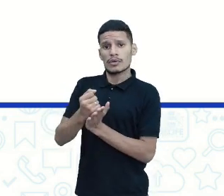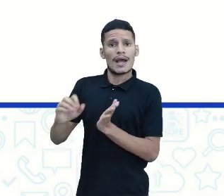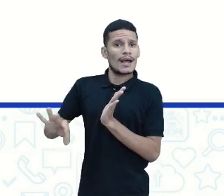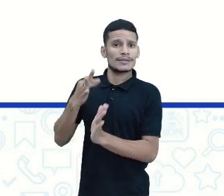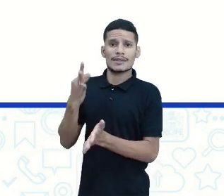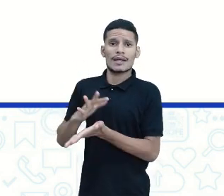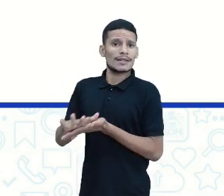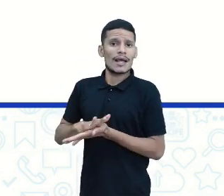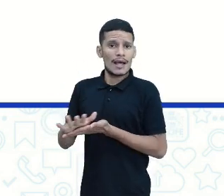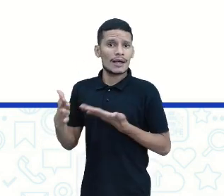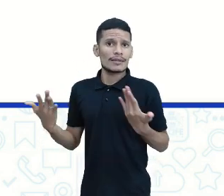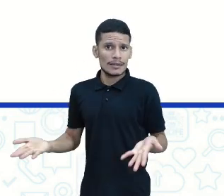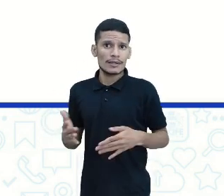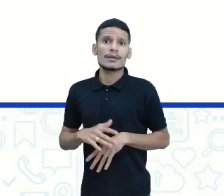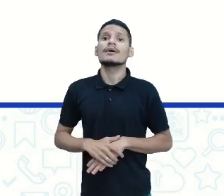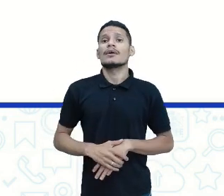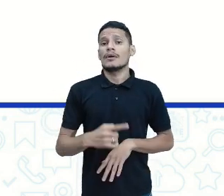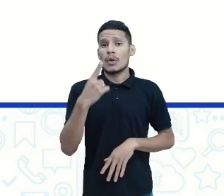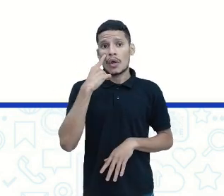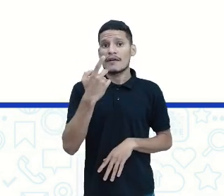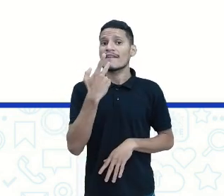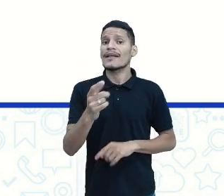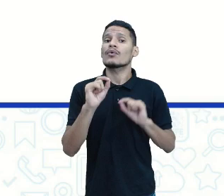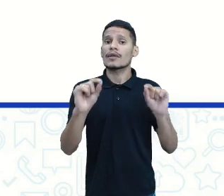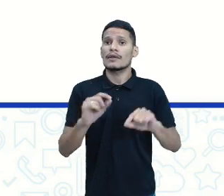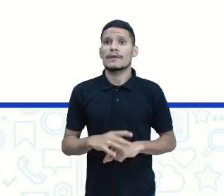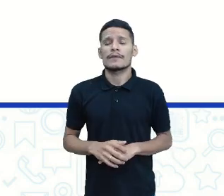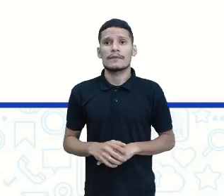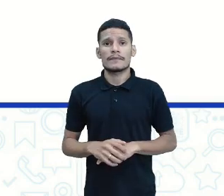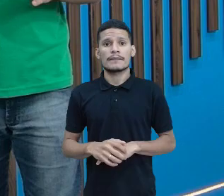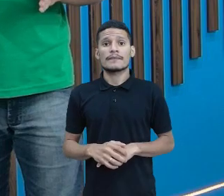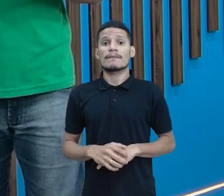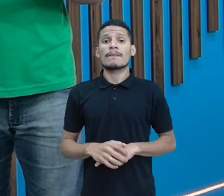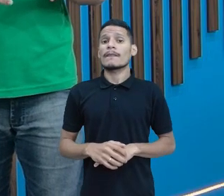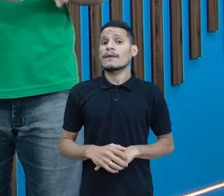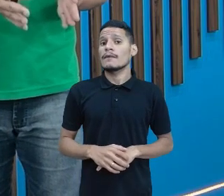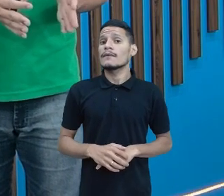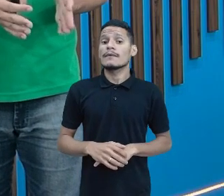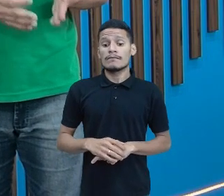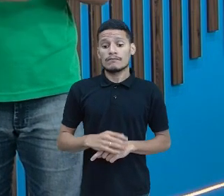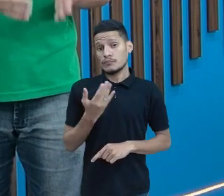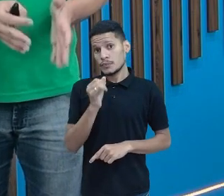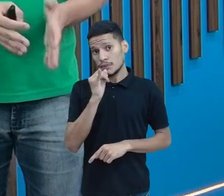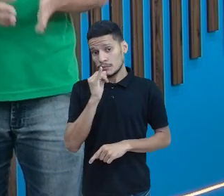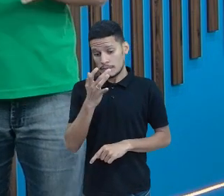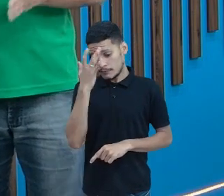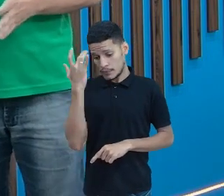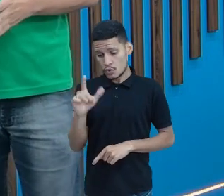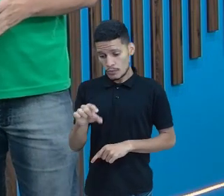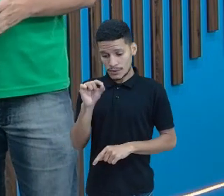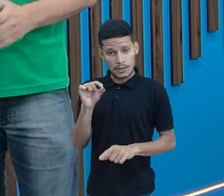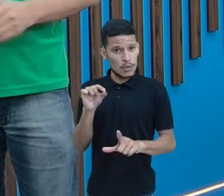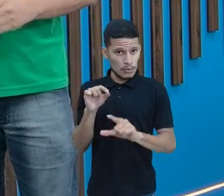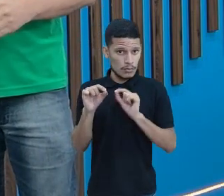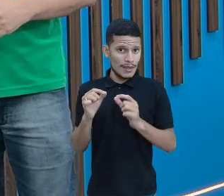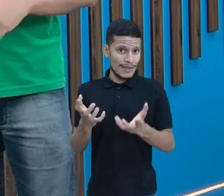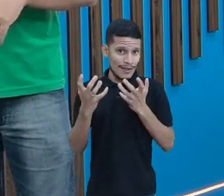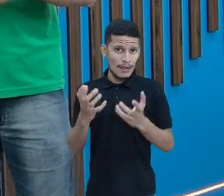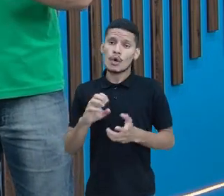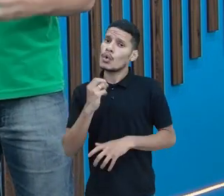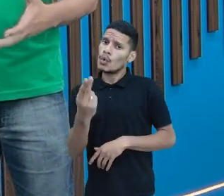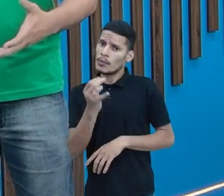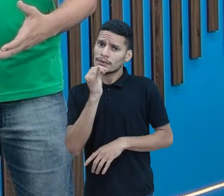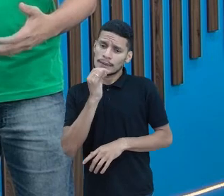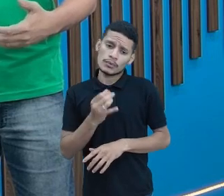assinada. Então, o que eu quero dizer é o seguinte: seja por opção do trabalhador, trabalhadora, seja por conta